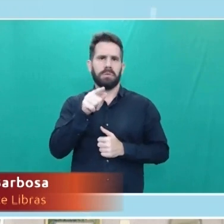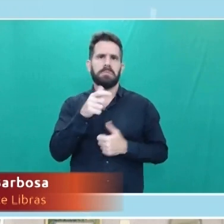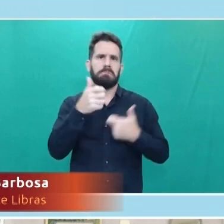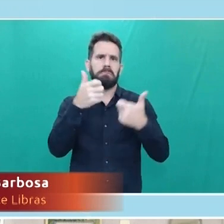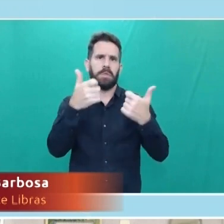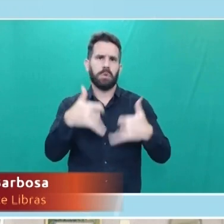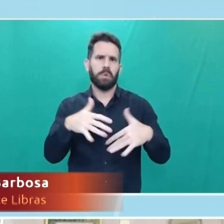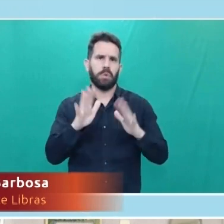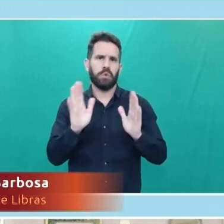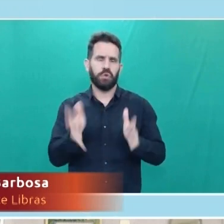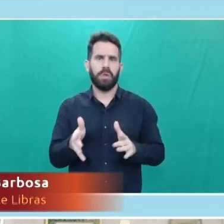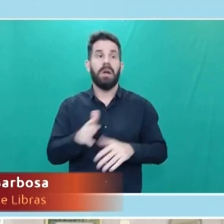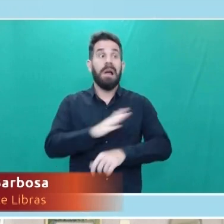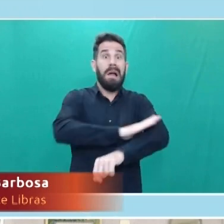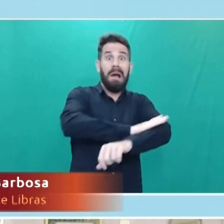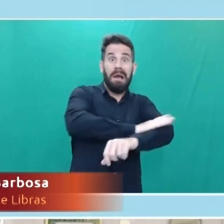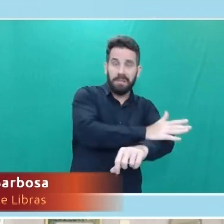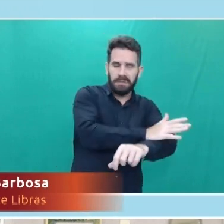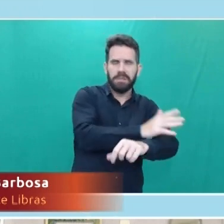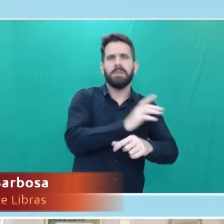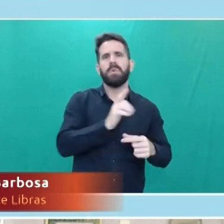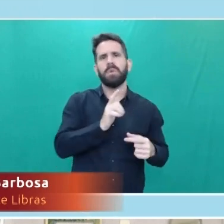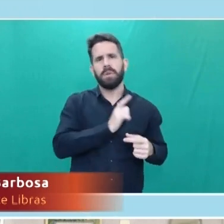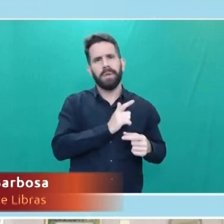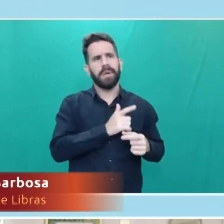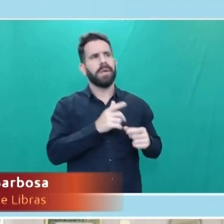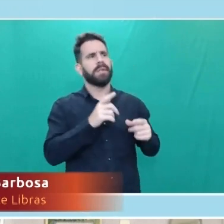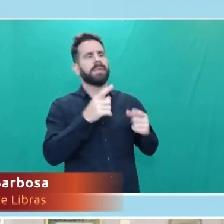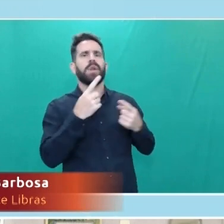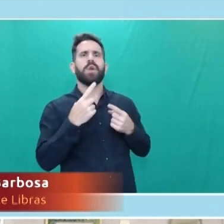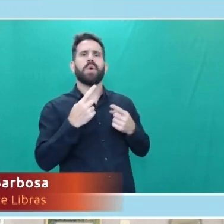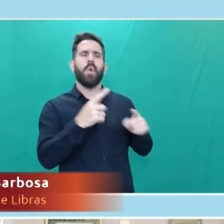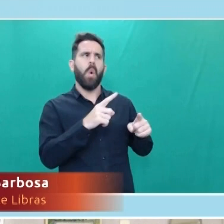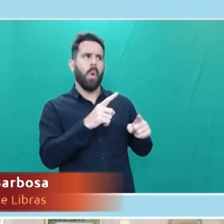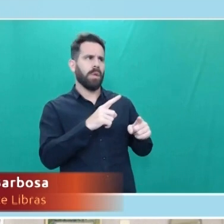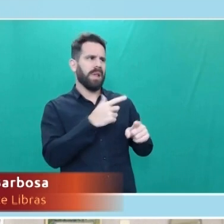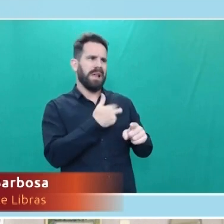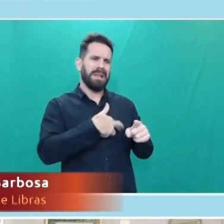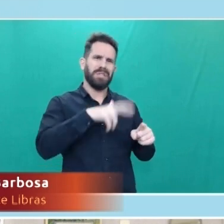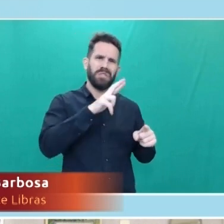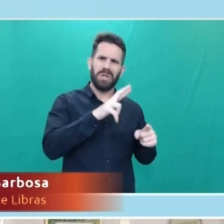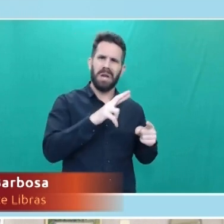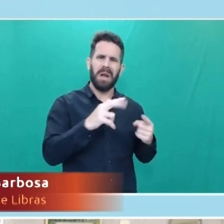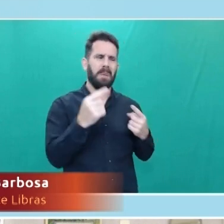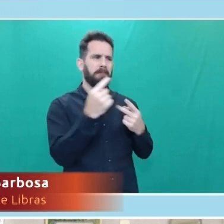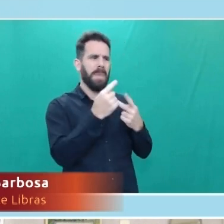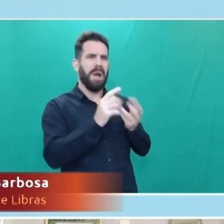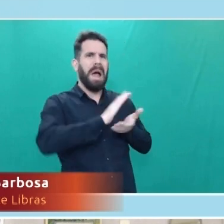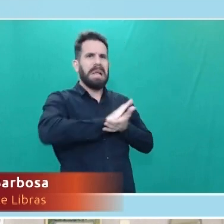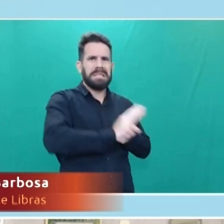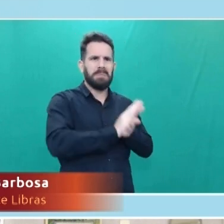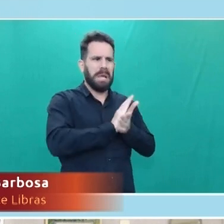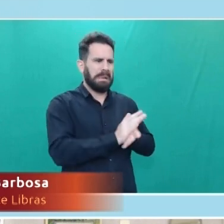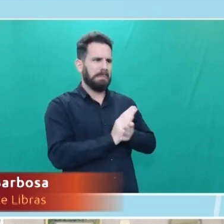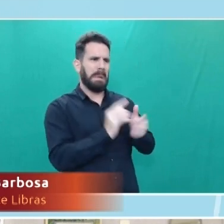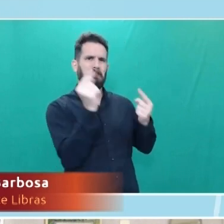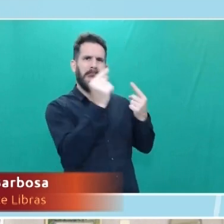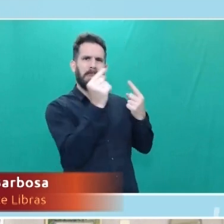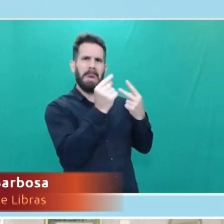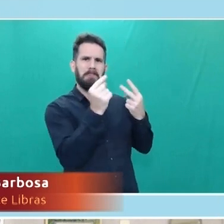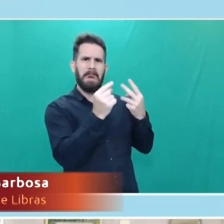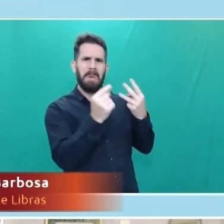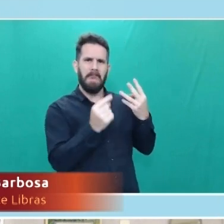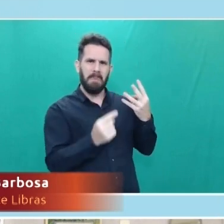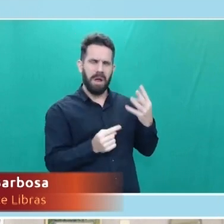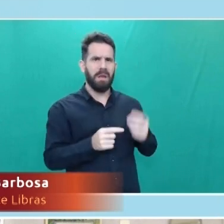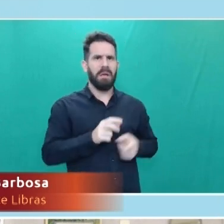de racismo ações também contra religiões, contra outras questões mais abrangentes que não só